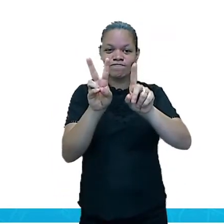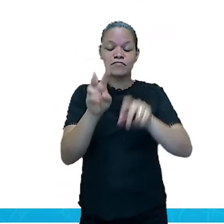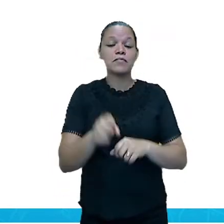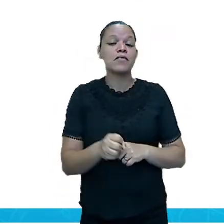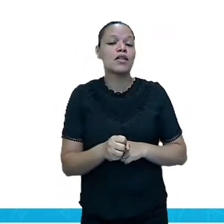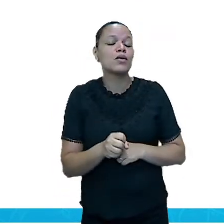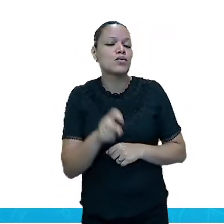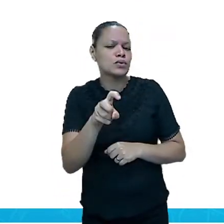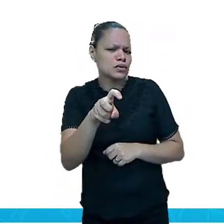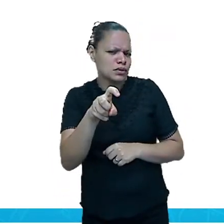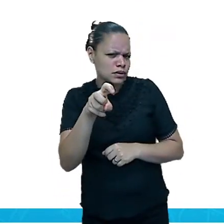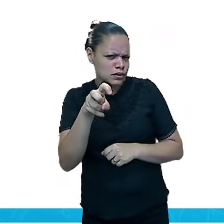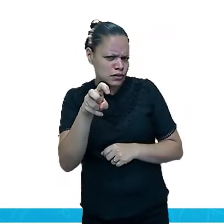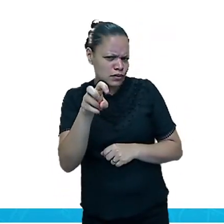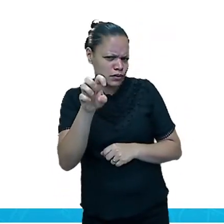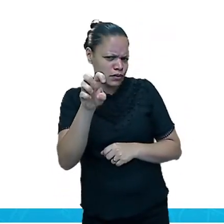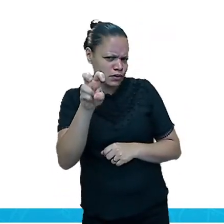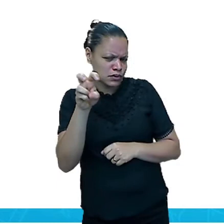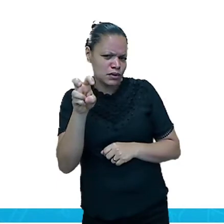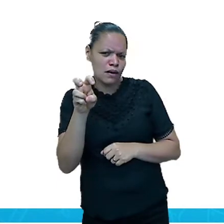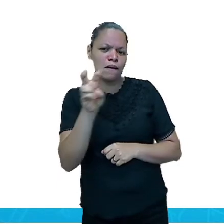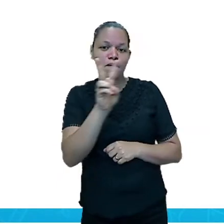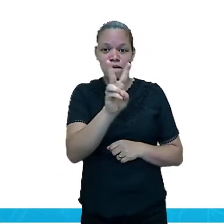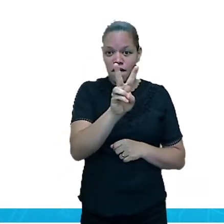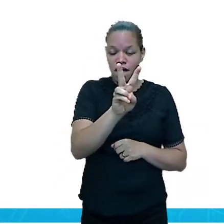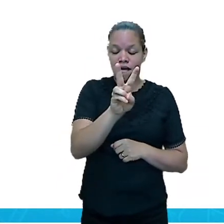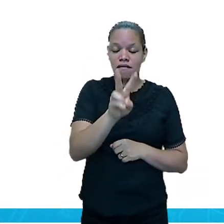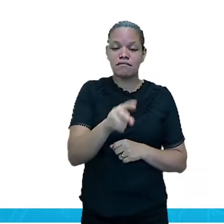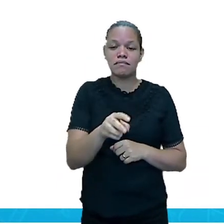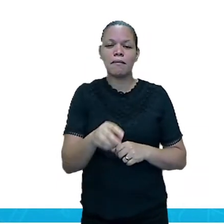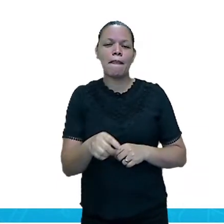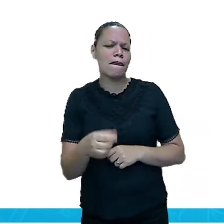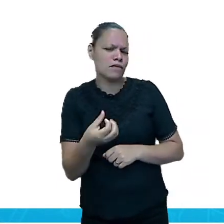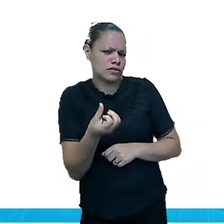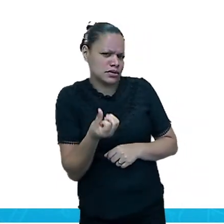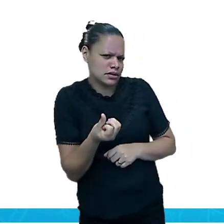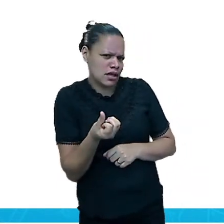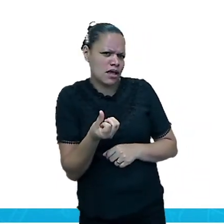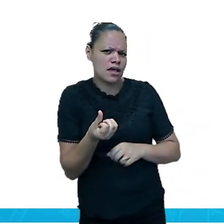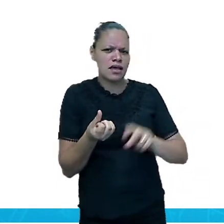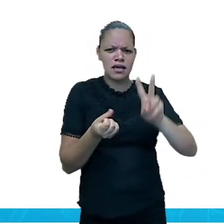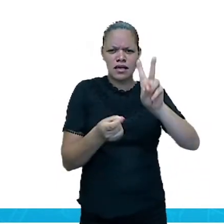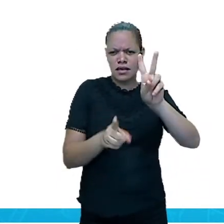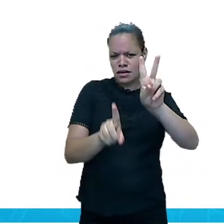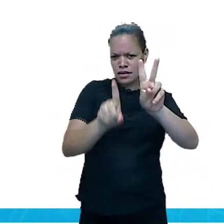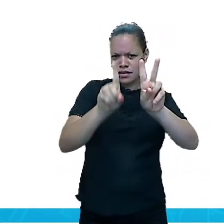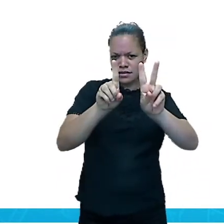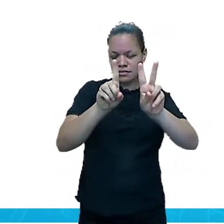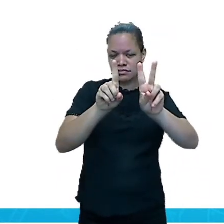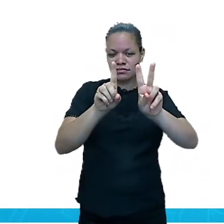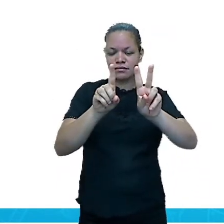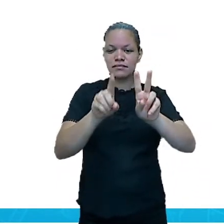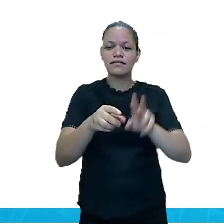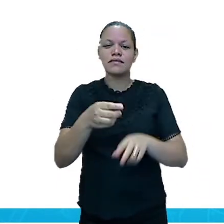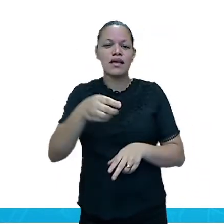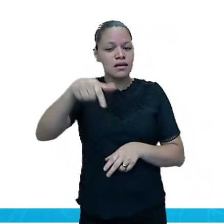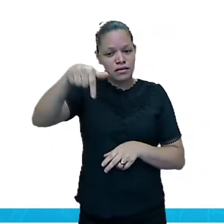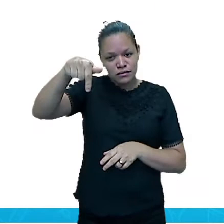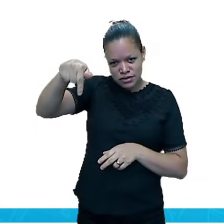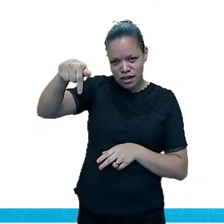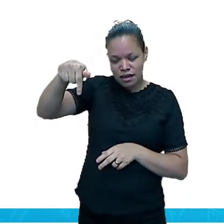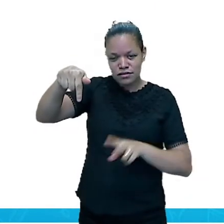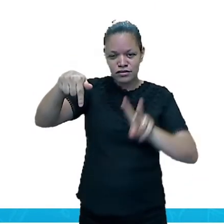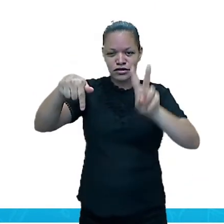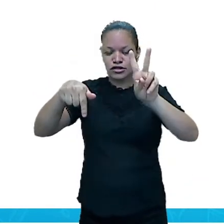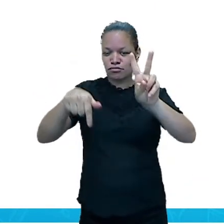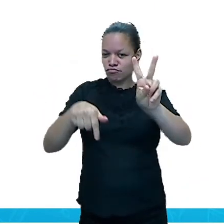a letra V. O 6 é o V e a letra I. O 7, a letra V